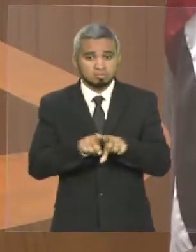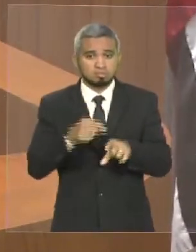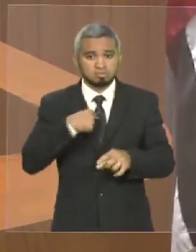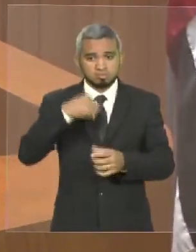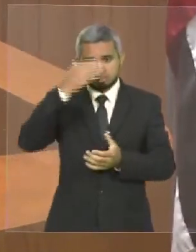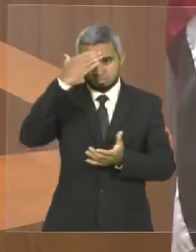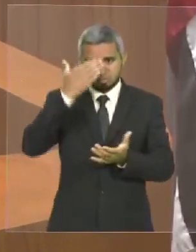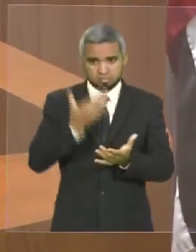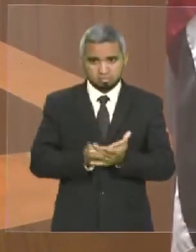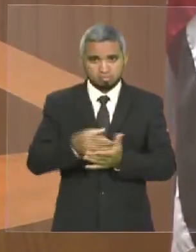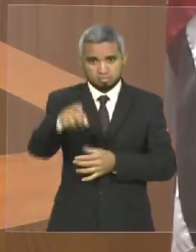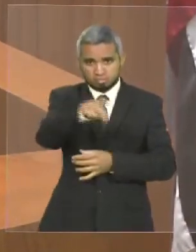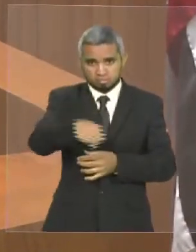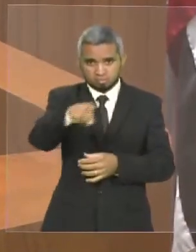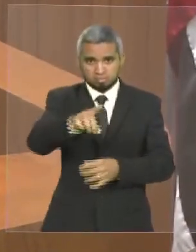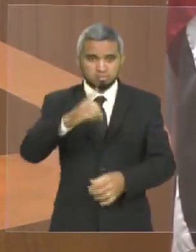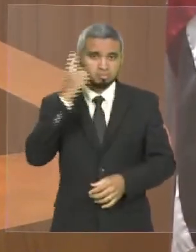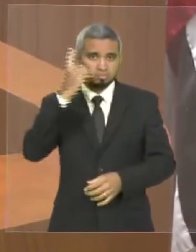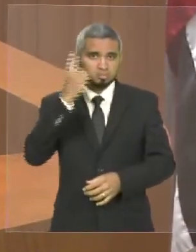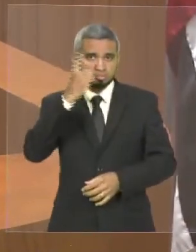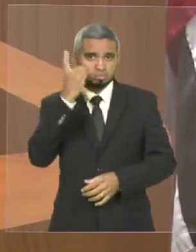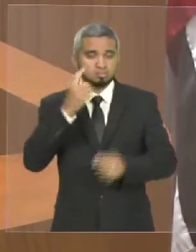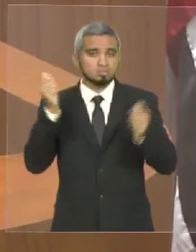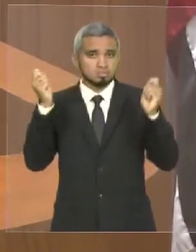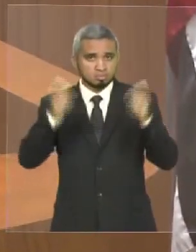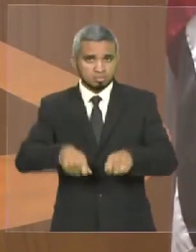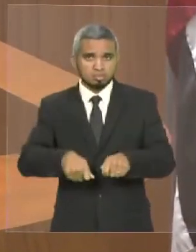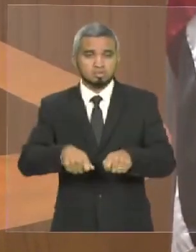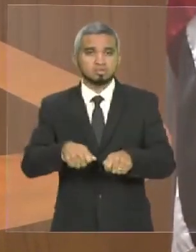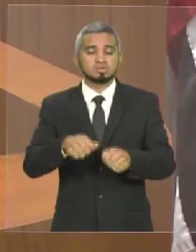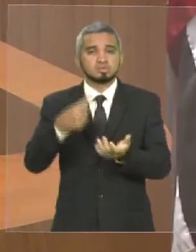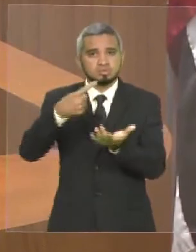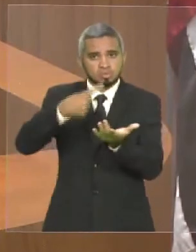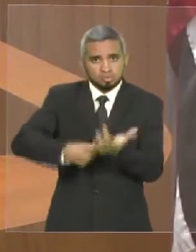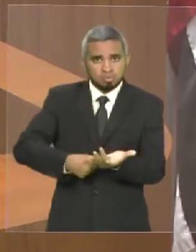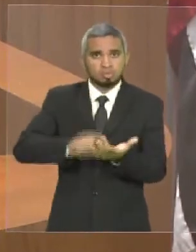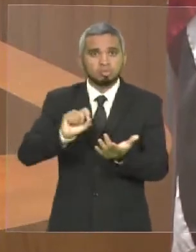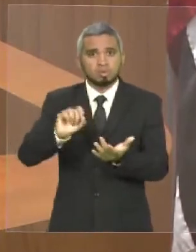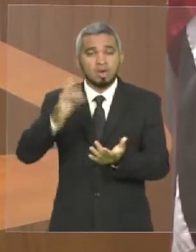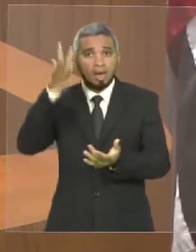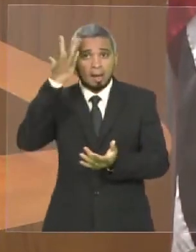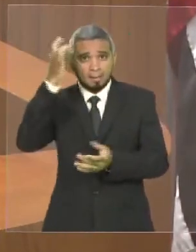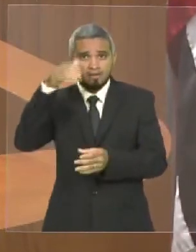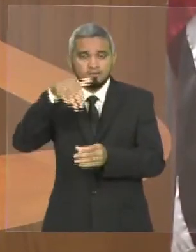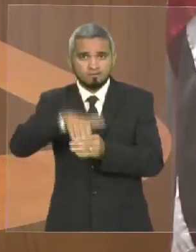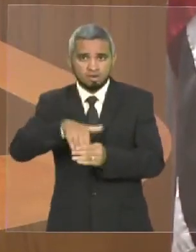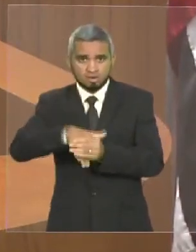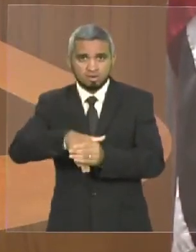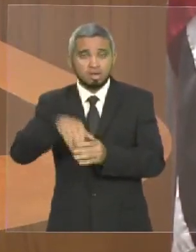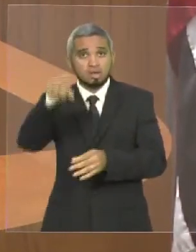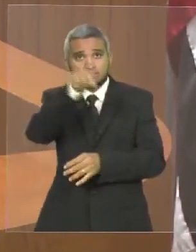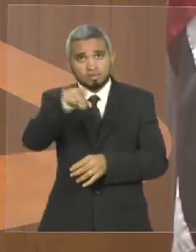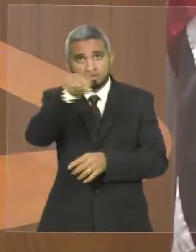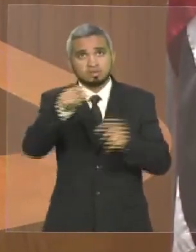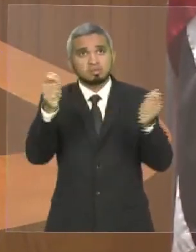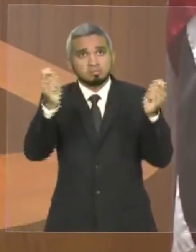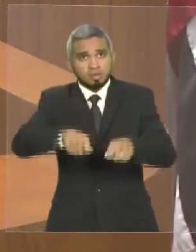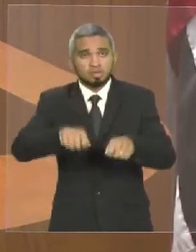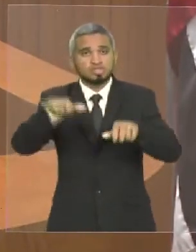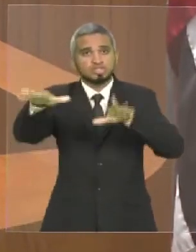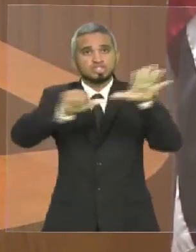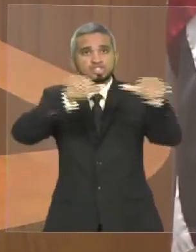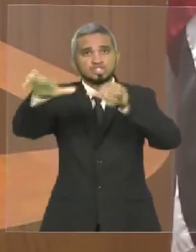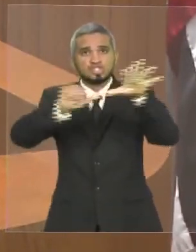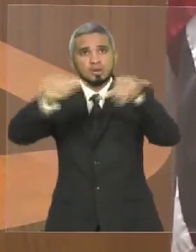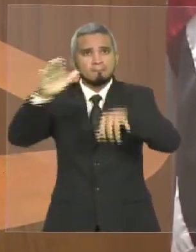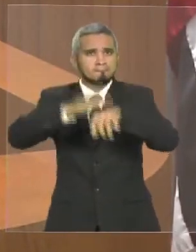dos deputados, é que seja cumprido o acordo para que seja votado amanhã e vocês possam ter a possibilidade de chamar os